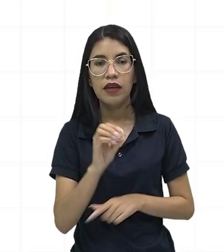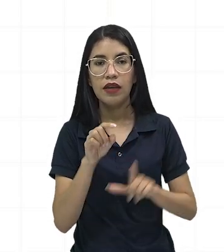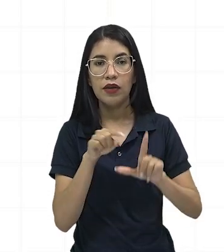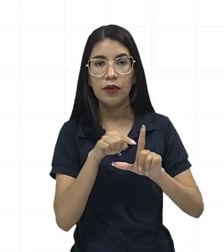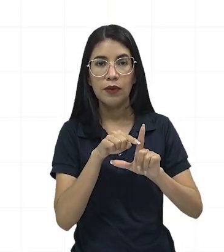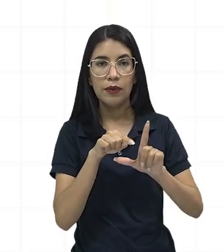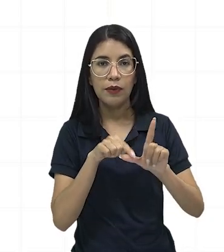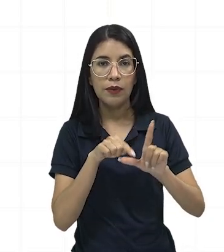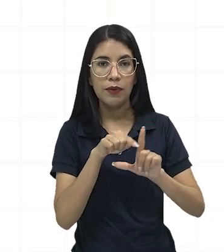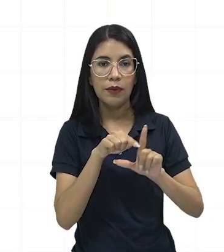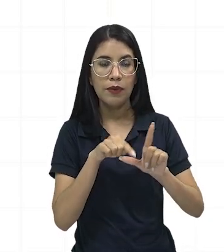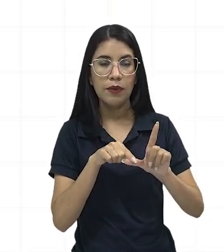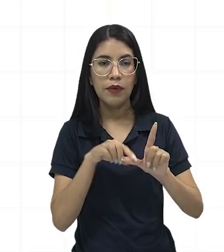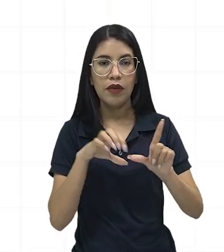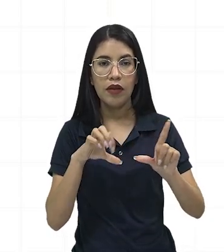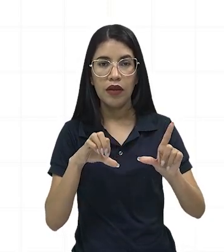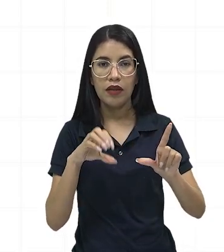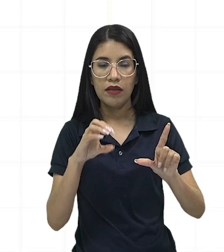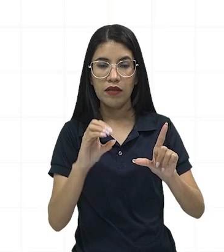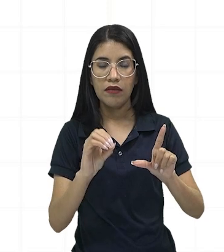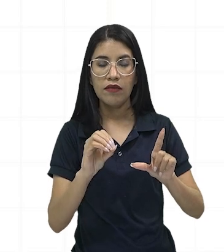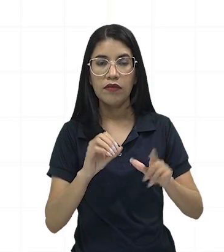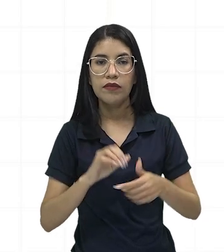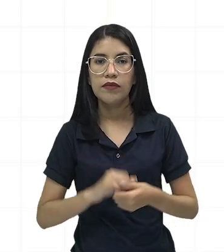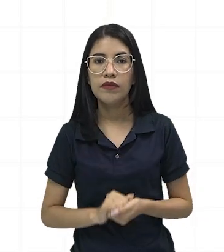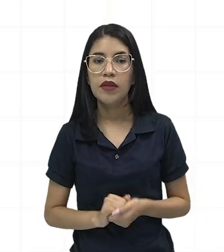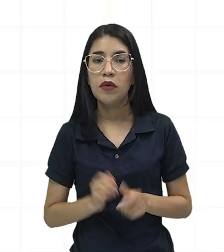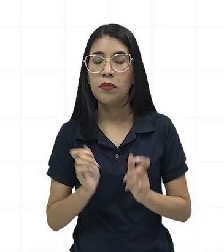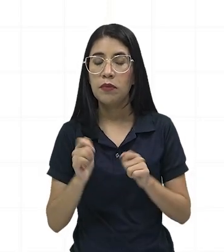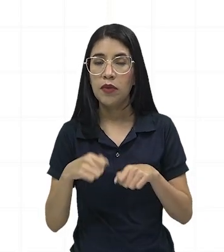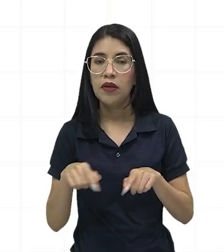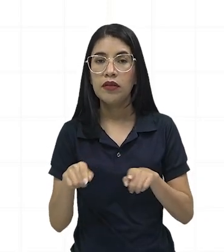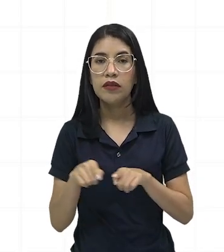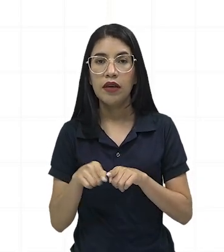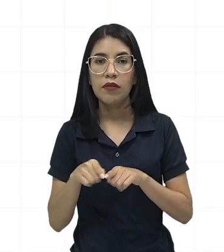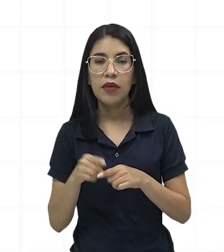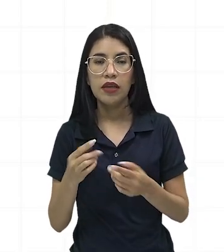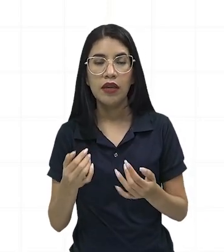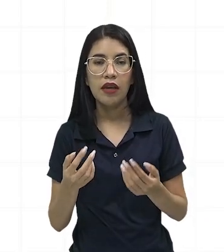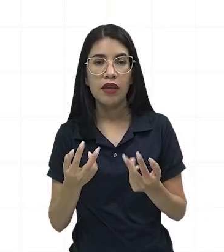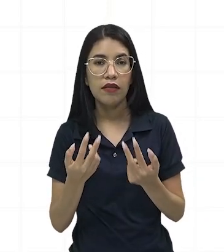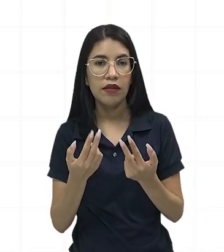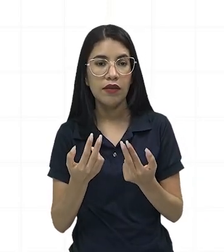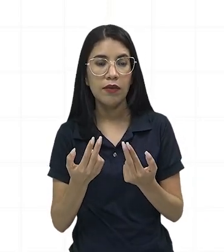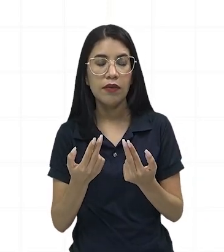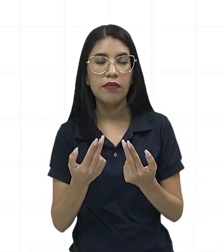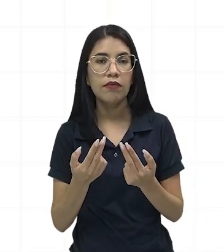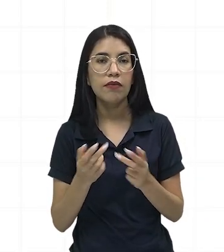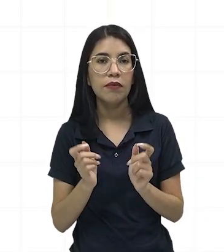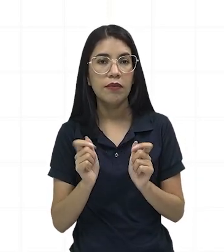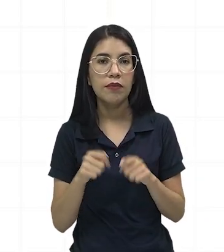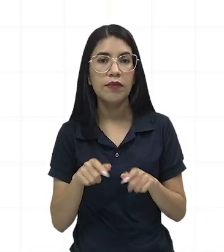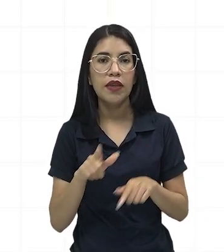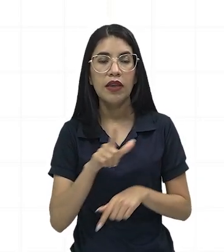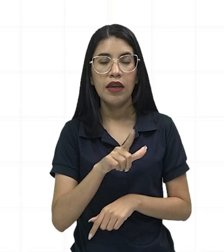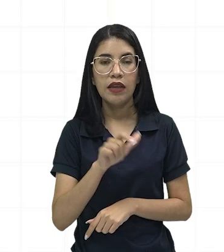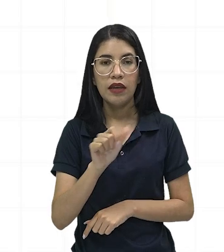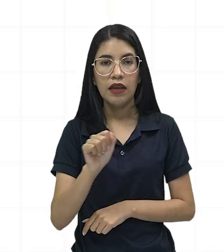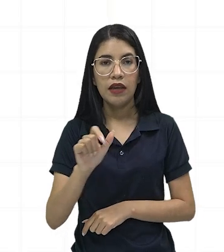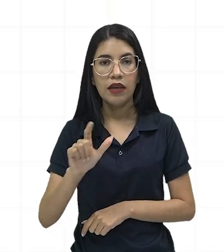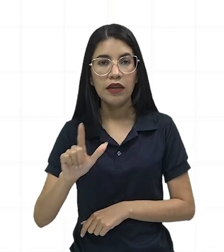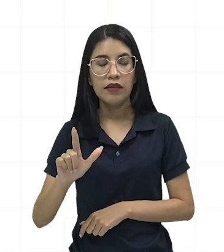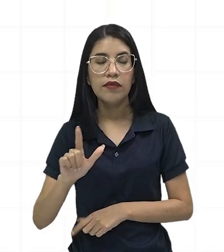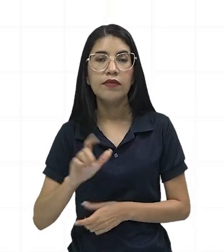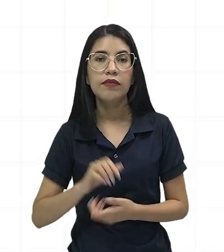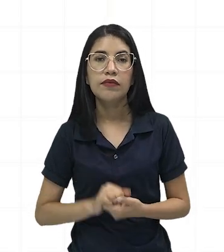oposto, nós já vimos que é 90, né? Então, poderia ser esse caso aqui, professor. Lado, ângulo